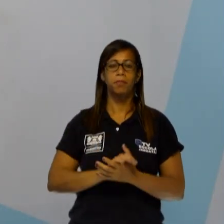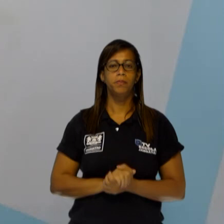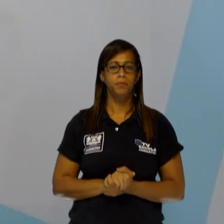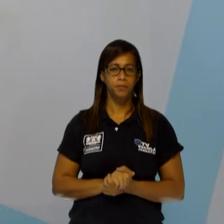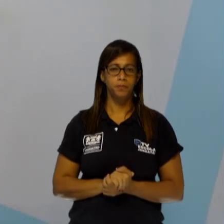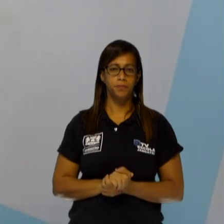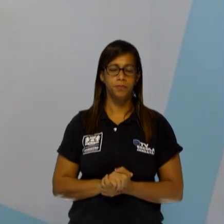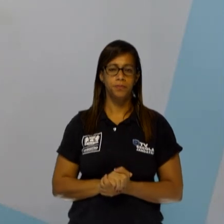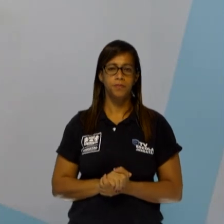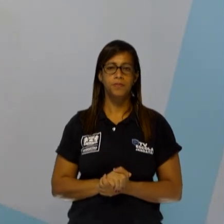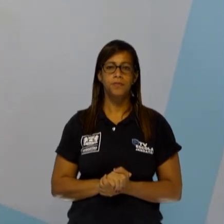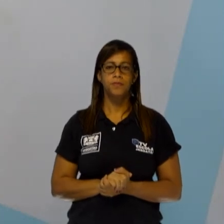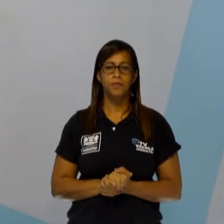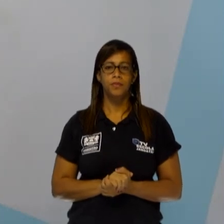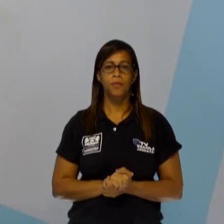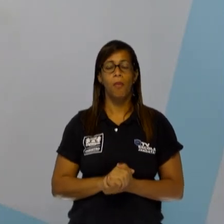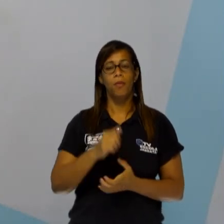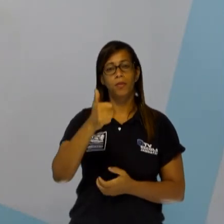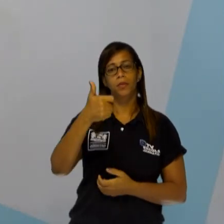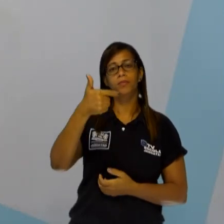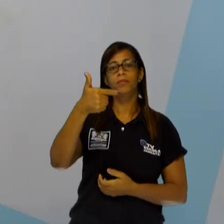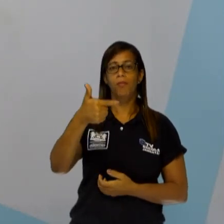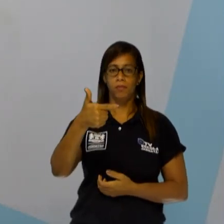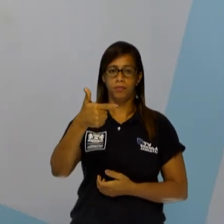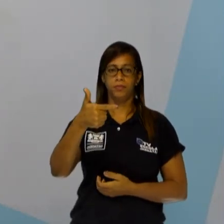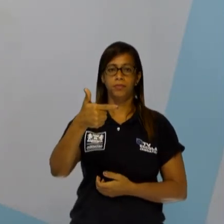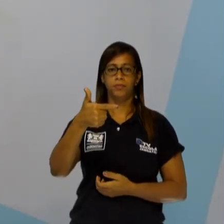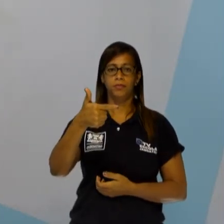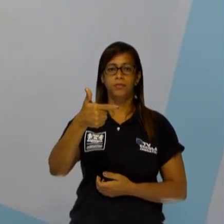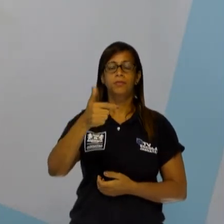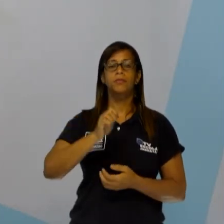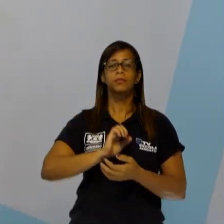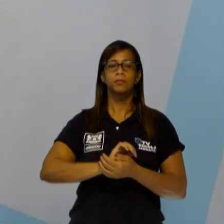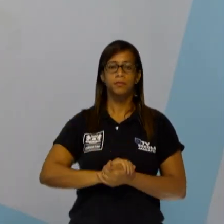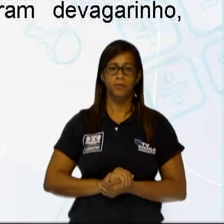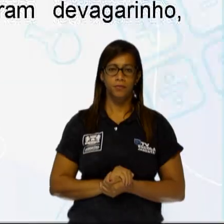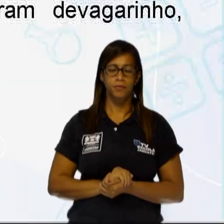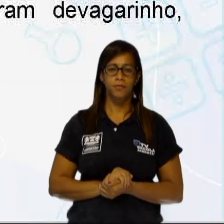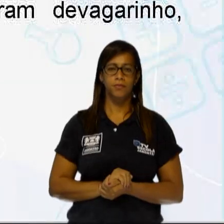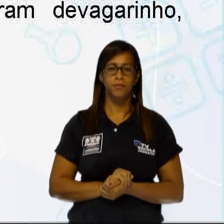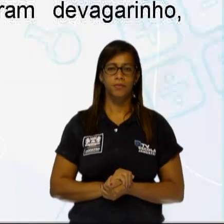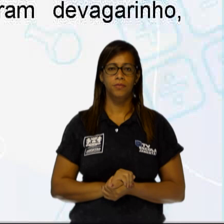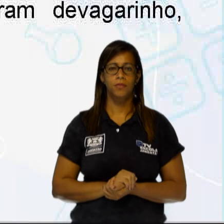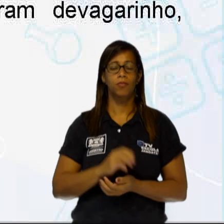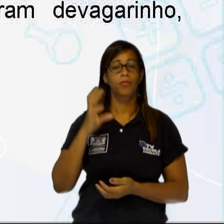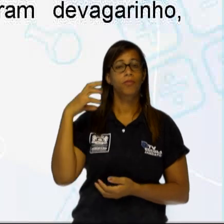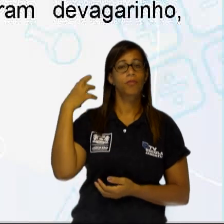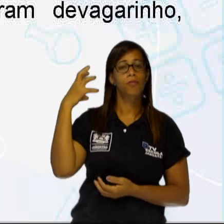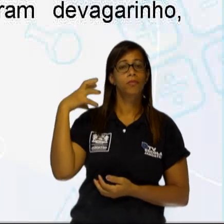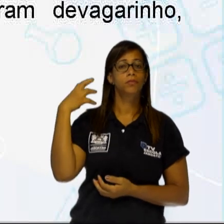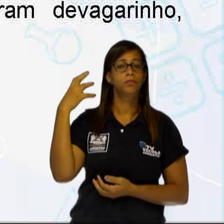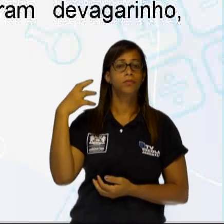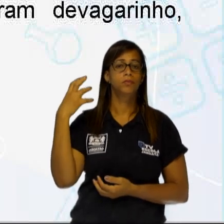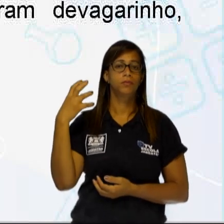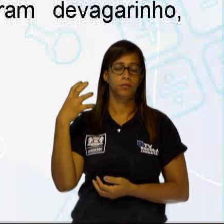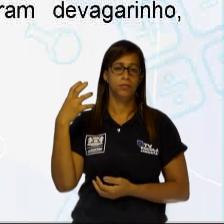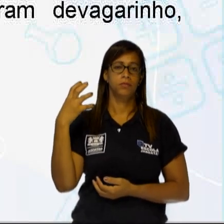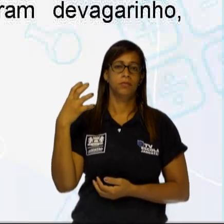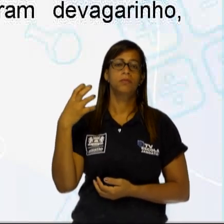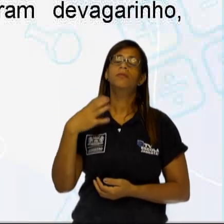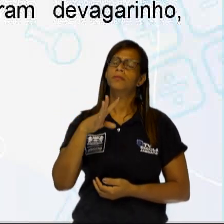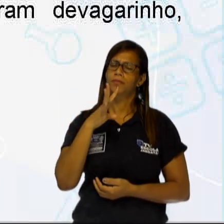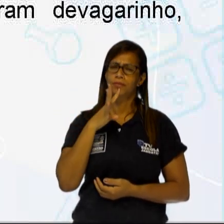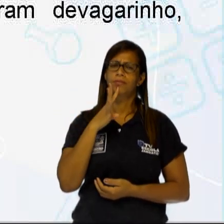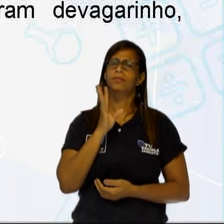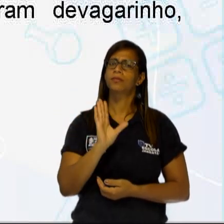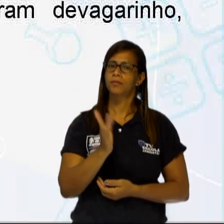Vamos para a questão do número 14, usando aí o texto 13, né? Música, Divina Música, é um texto que também